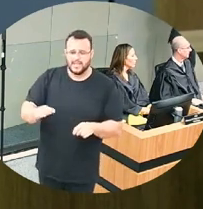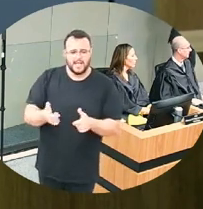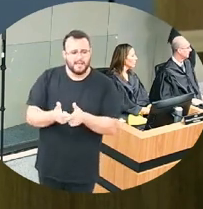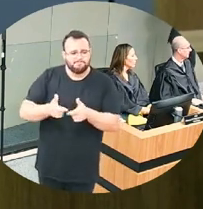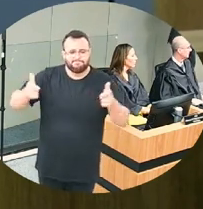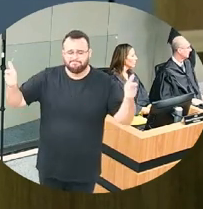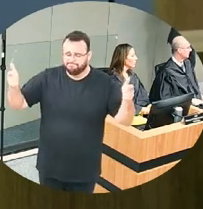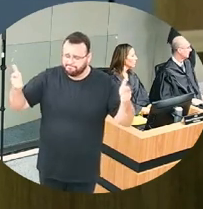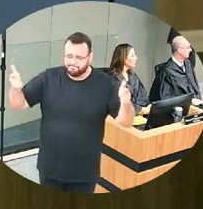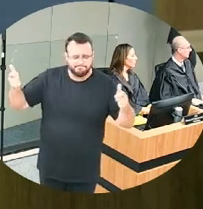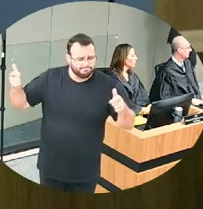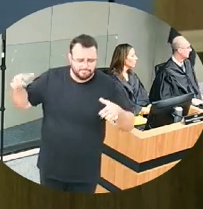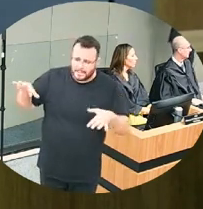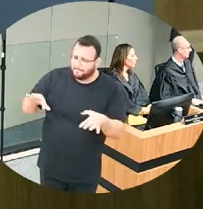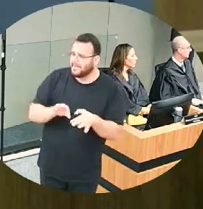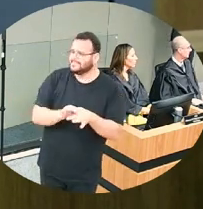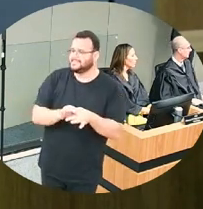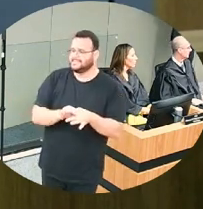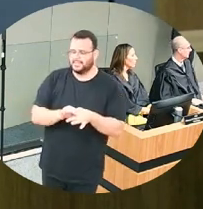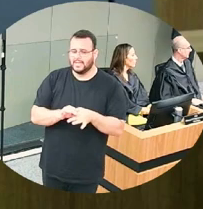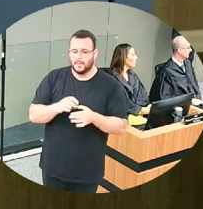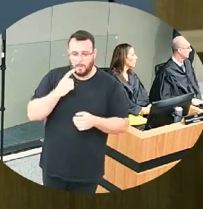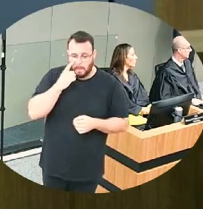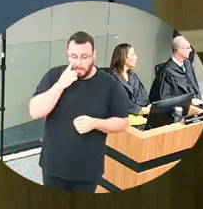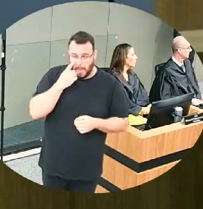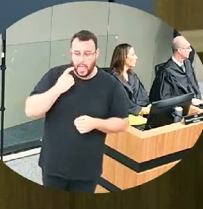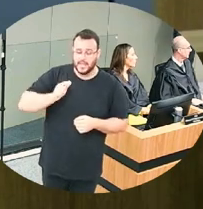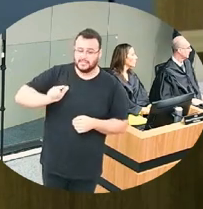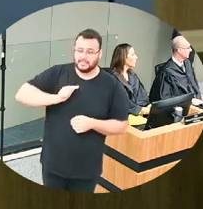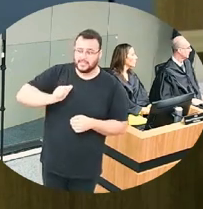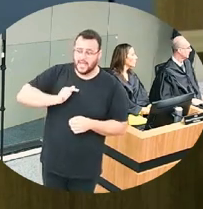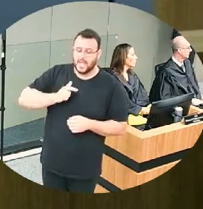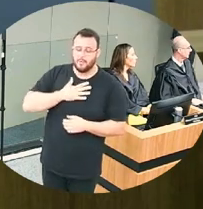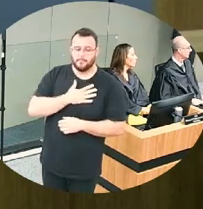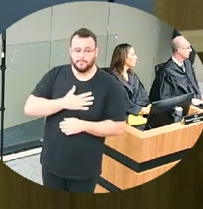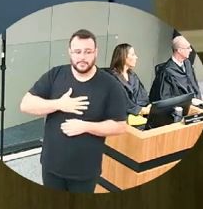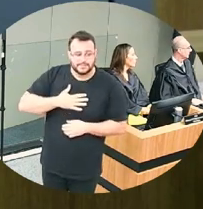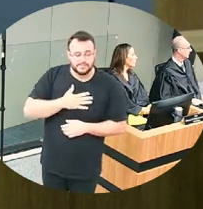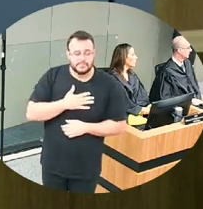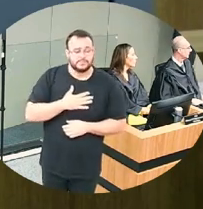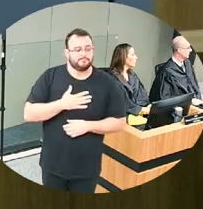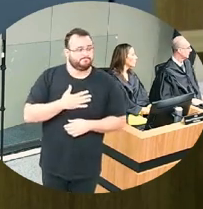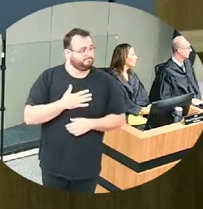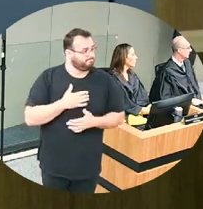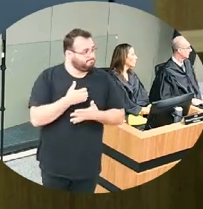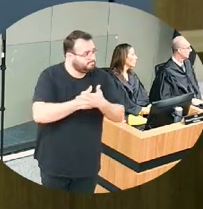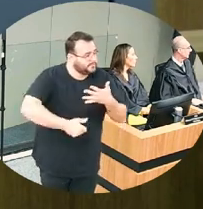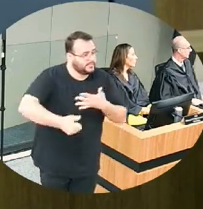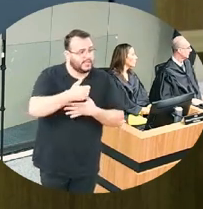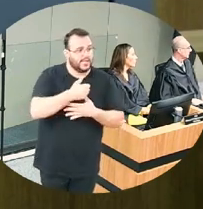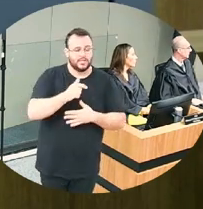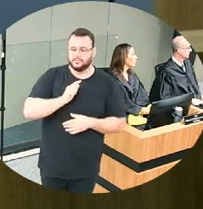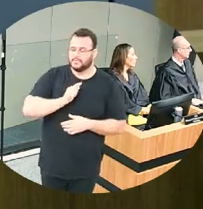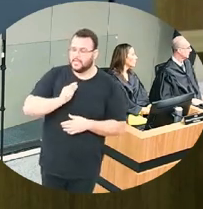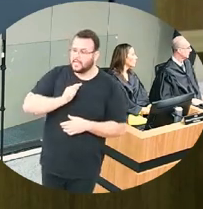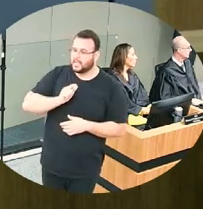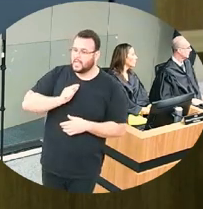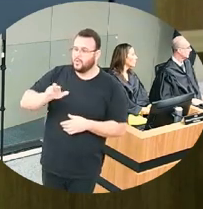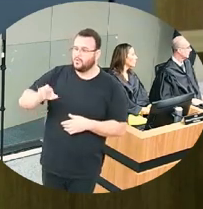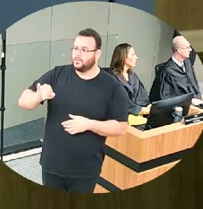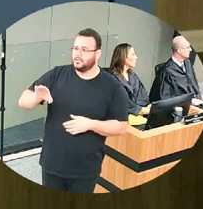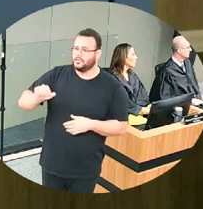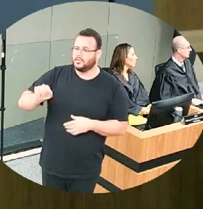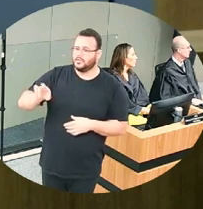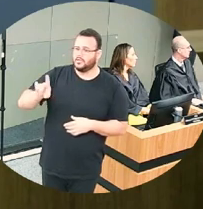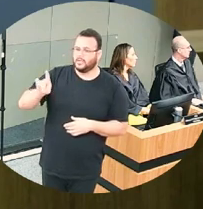grande parceiro da advocacia Catarinense tive o prazer e o privilégio de ter Dr Ricardo